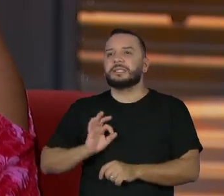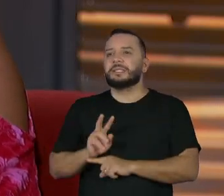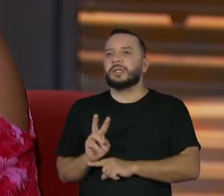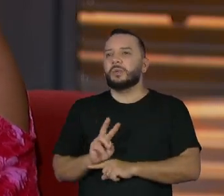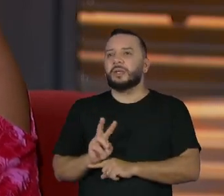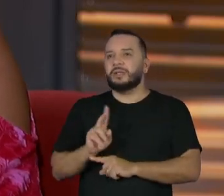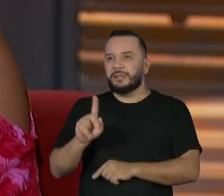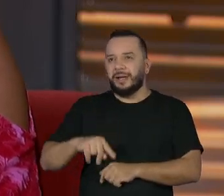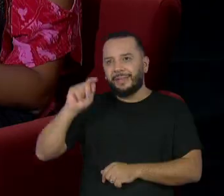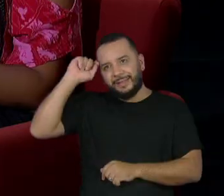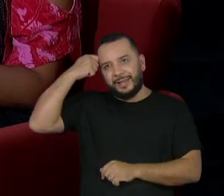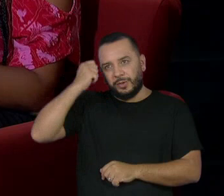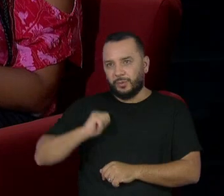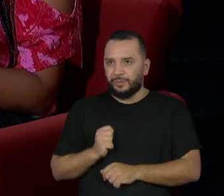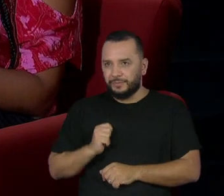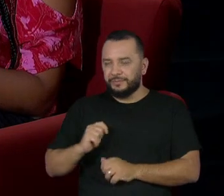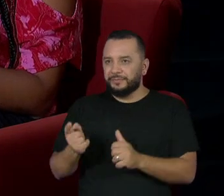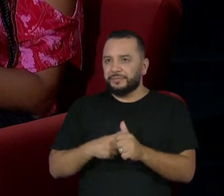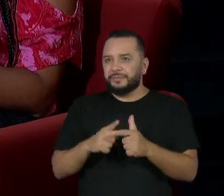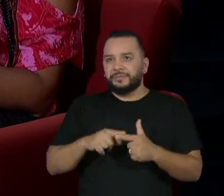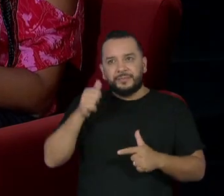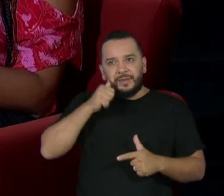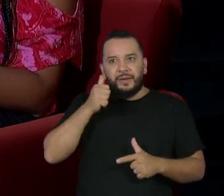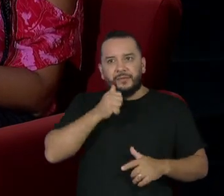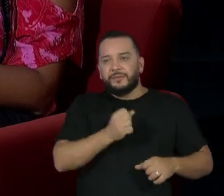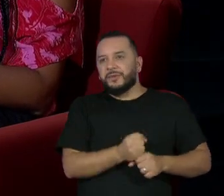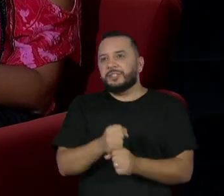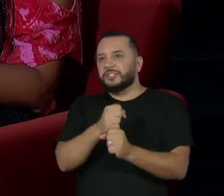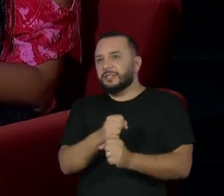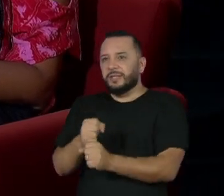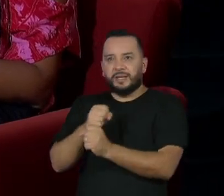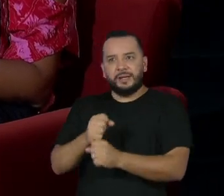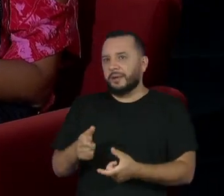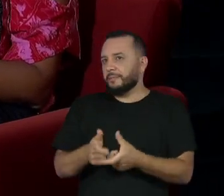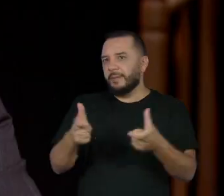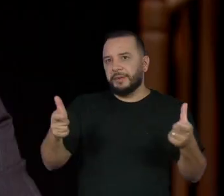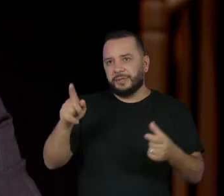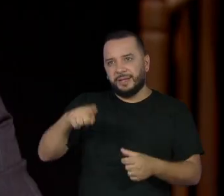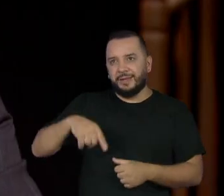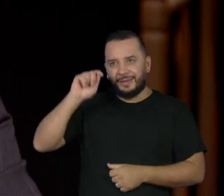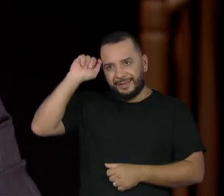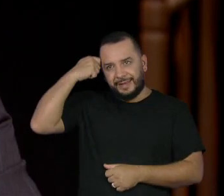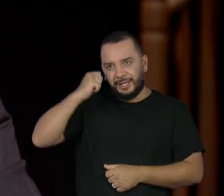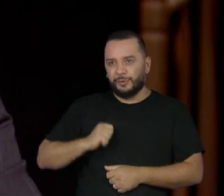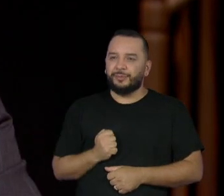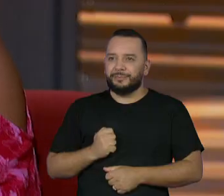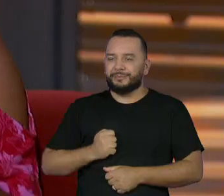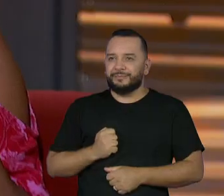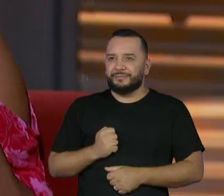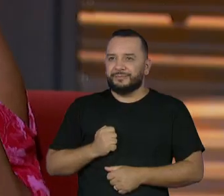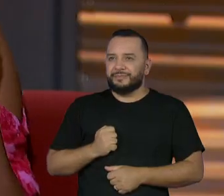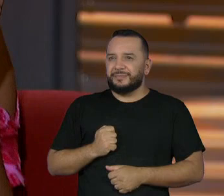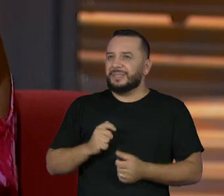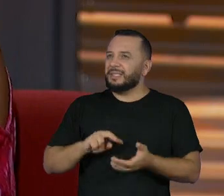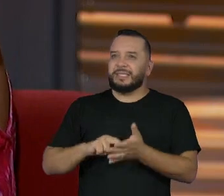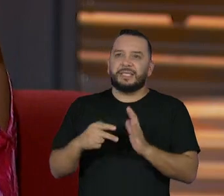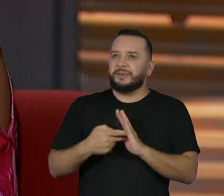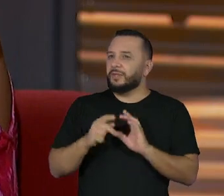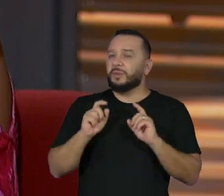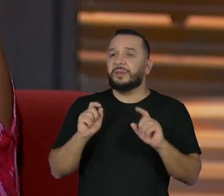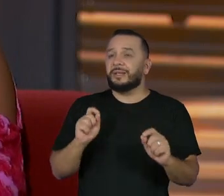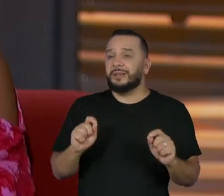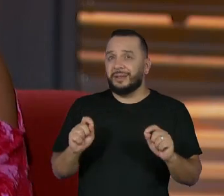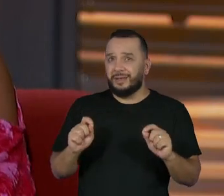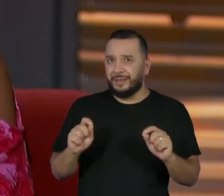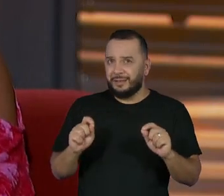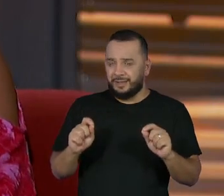homens negros. As faxineiras do Mackenzie eram majoritariamente mulheres negras. E isso faz com que a gente entre no espaço,